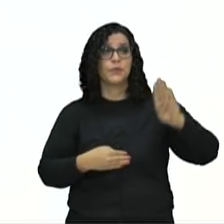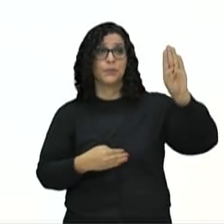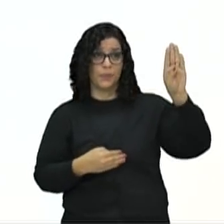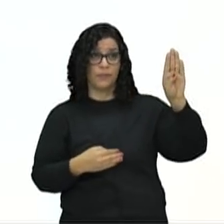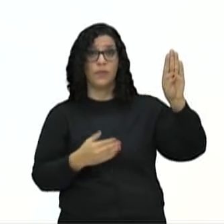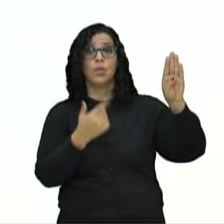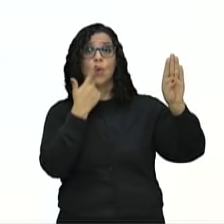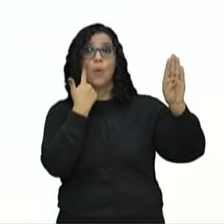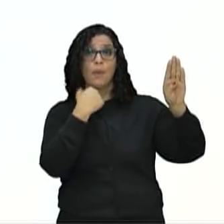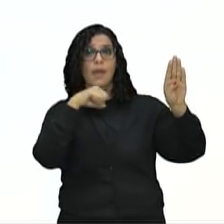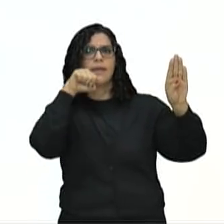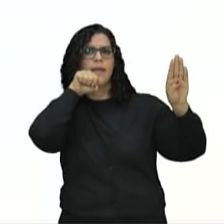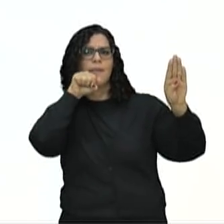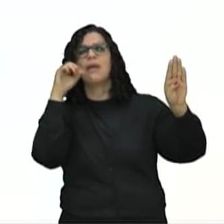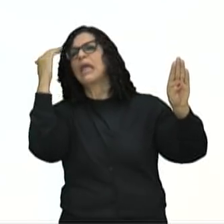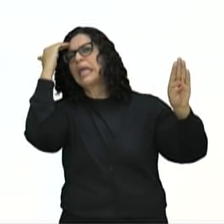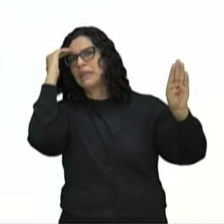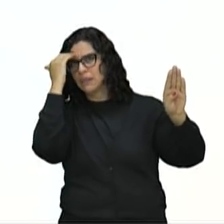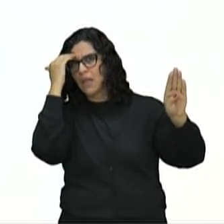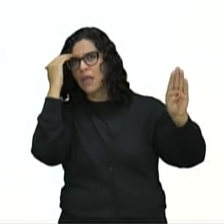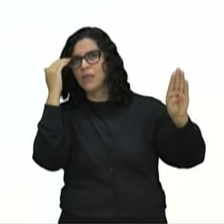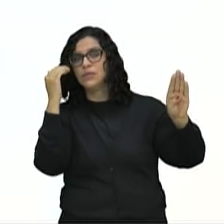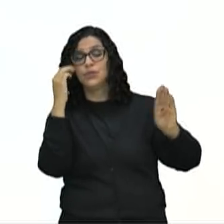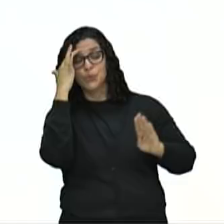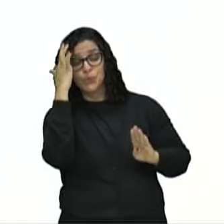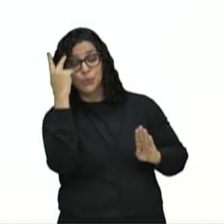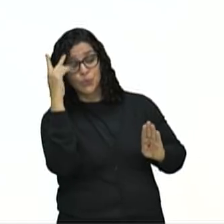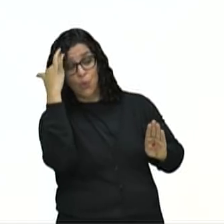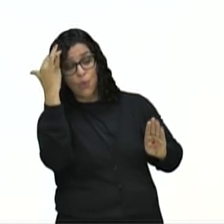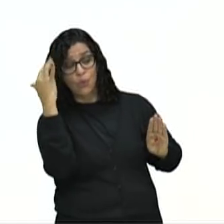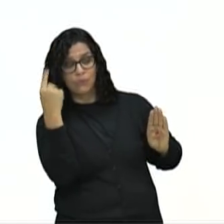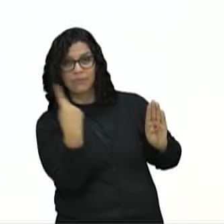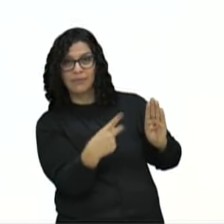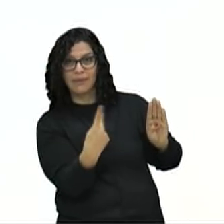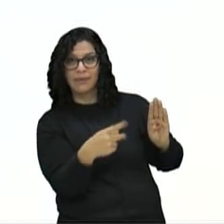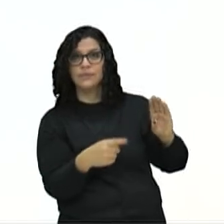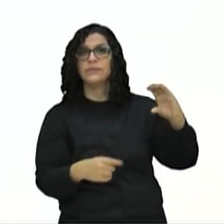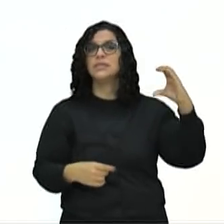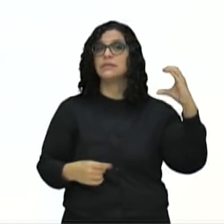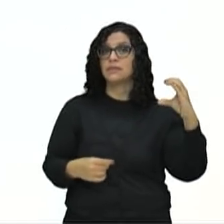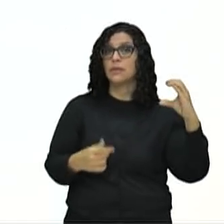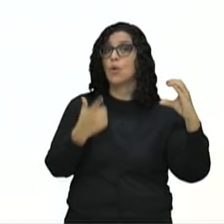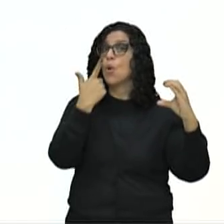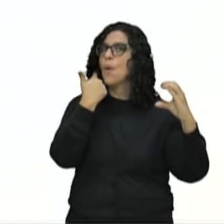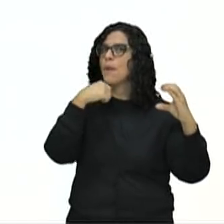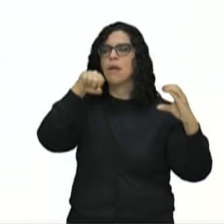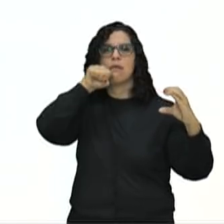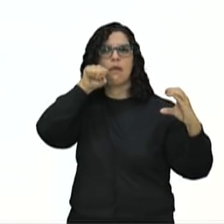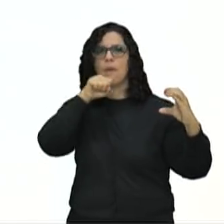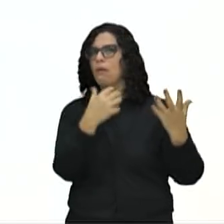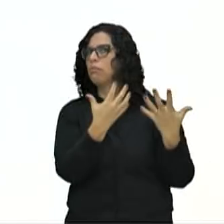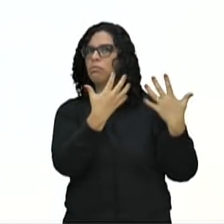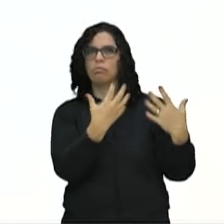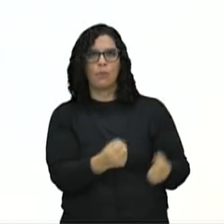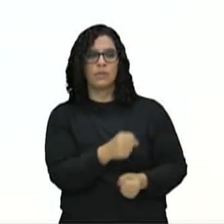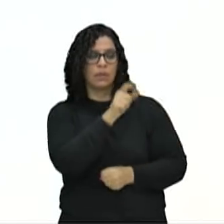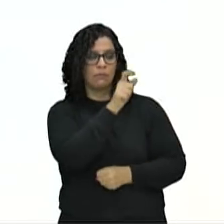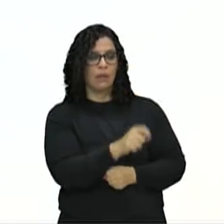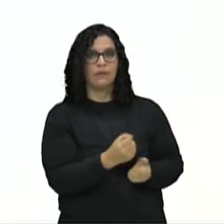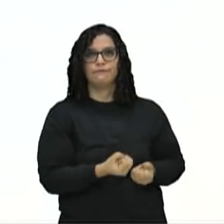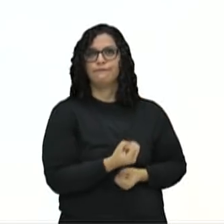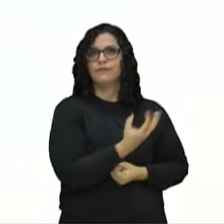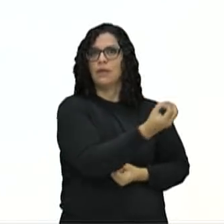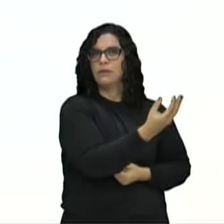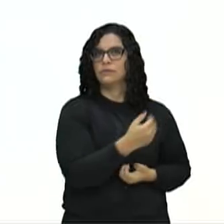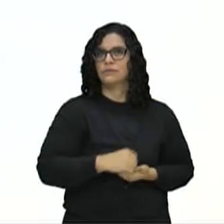pais entendem o sonho do filho. Os pais não aprovam a aventura do filho.